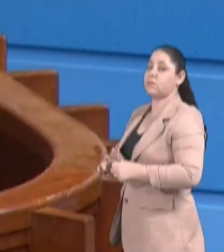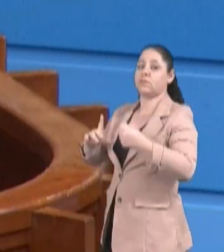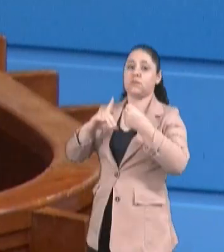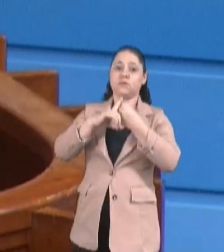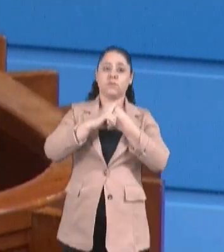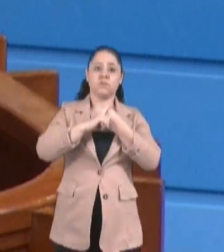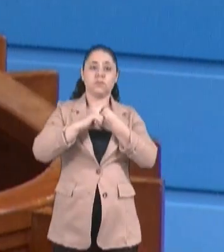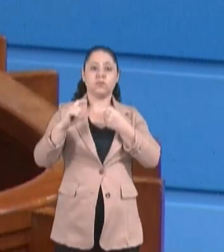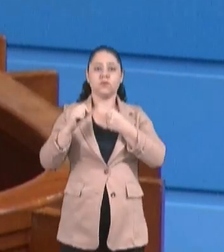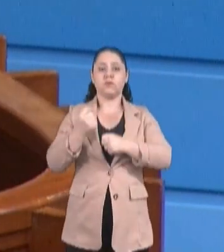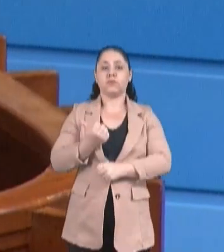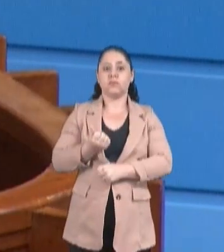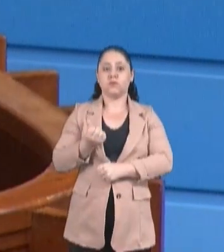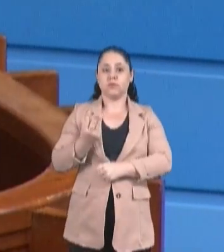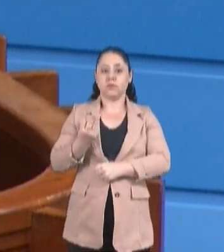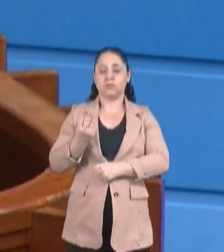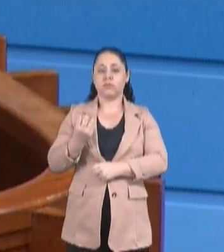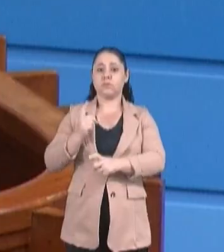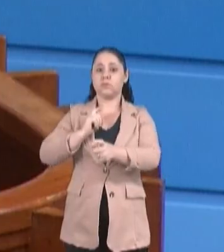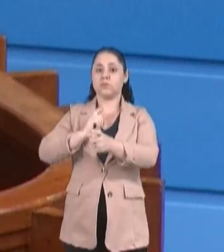no inciso